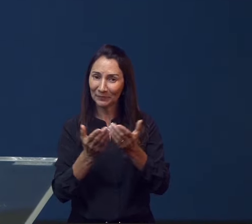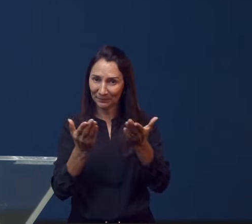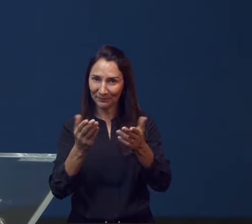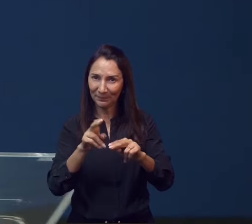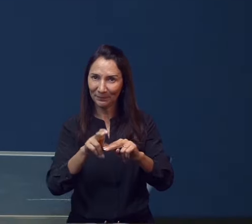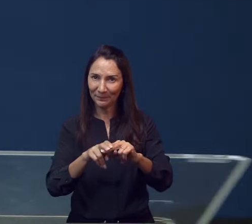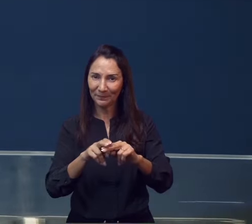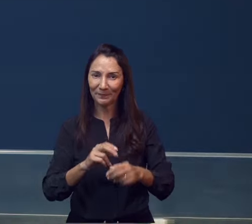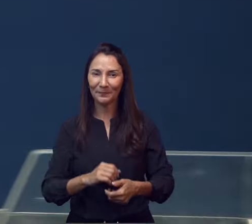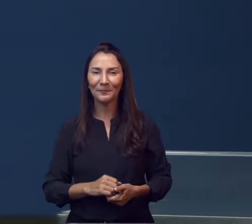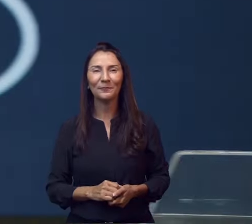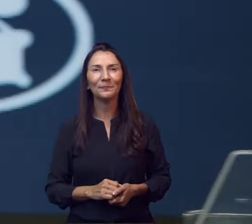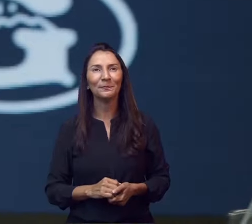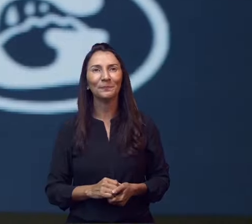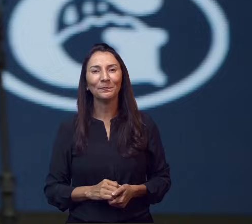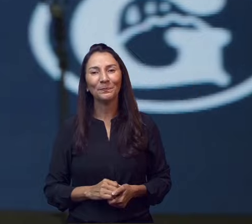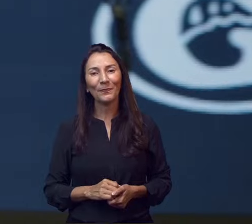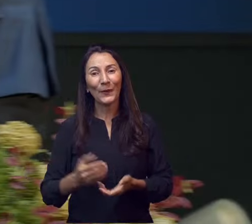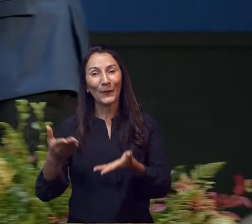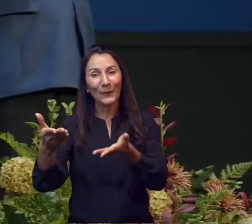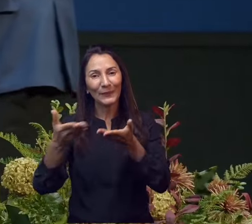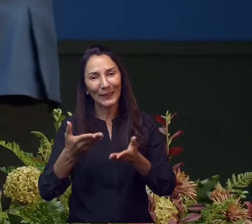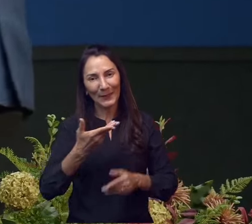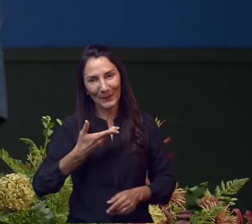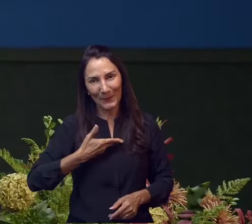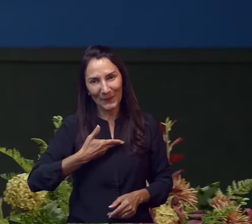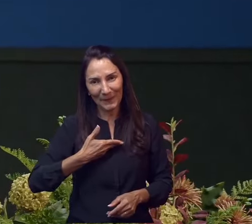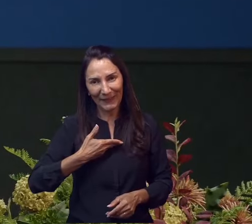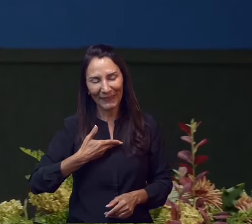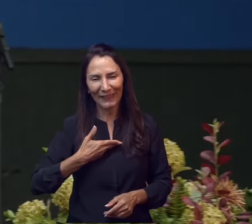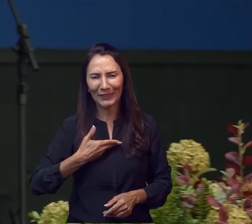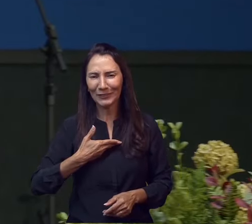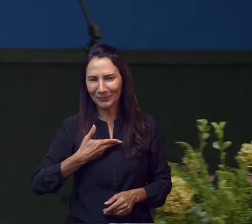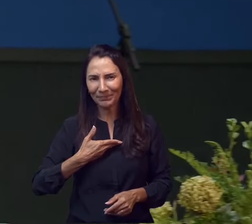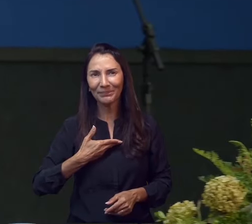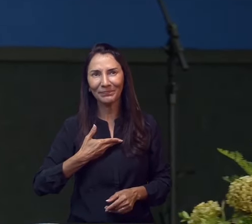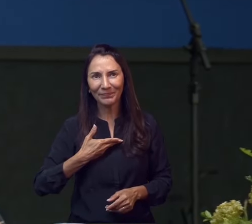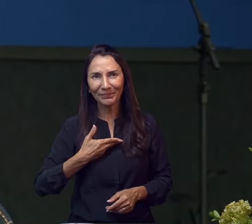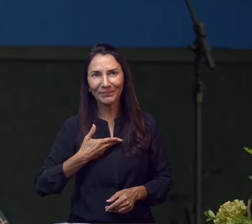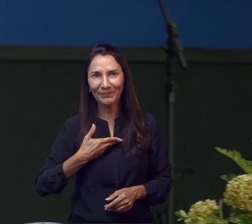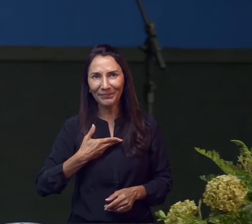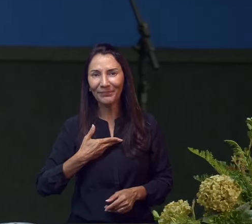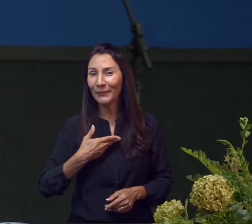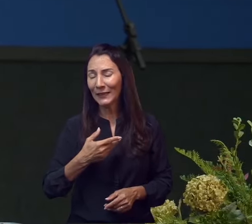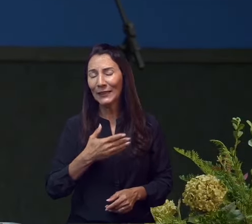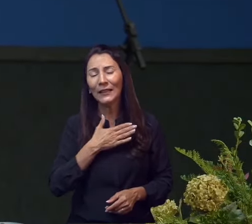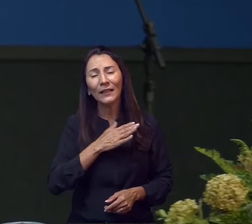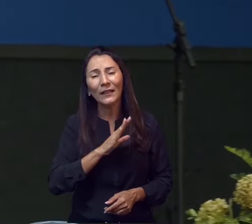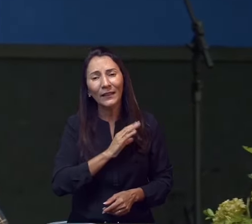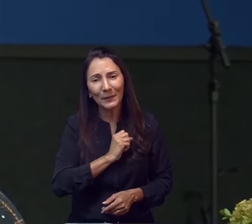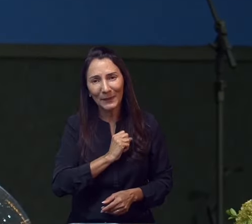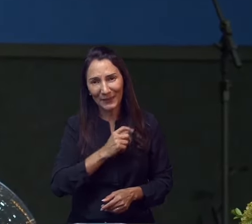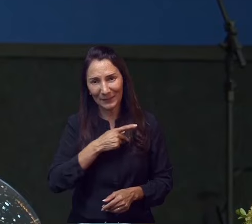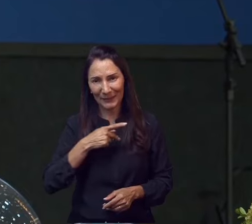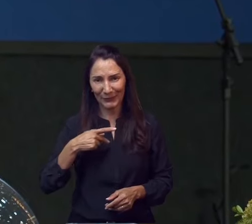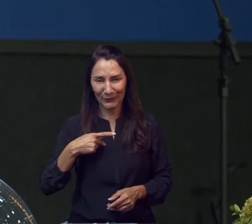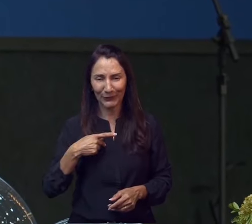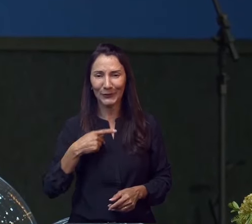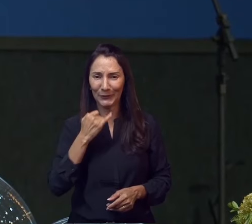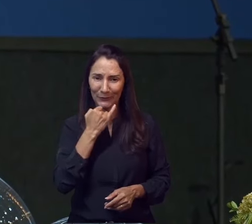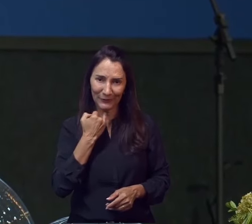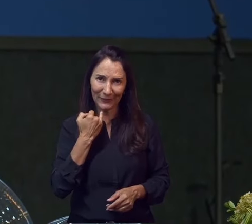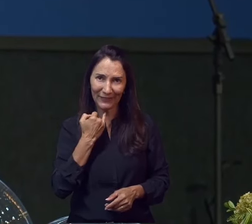vou convidar aqui também um amigo muito querido que tem também o pastor Jorge como pastor Eu me